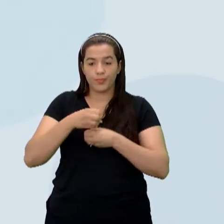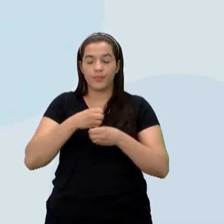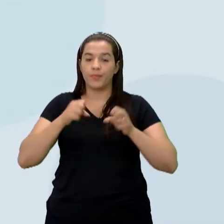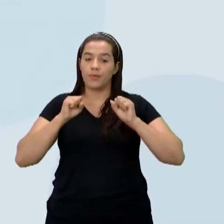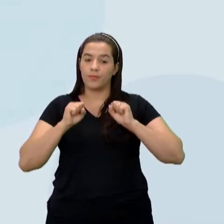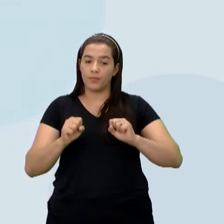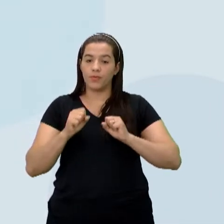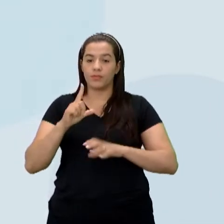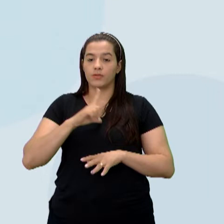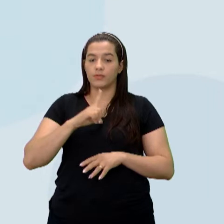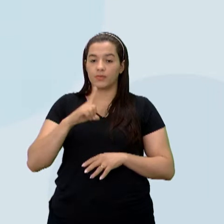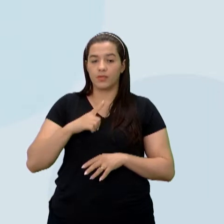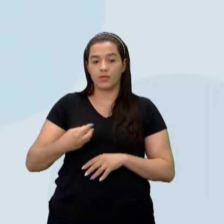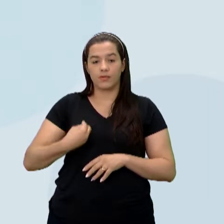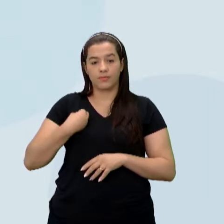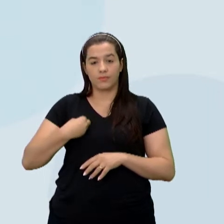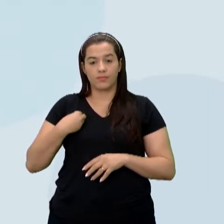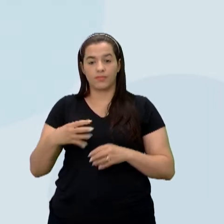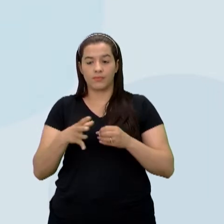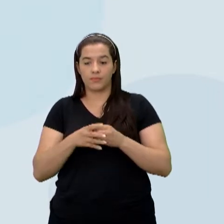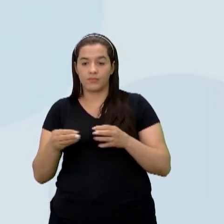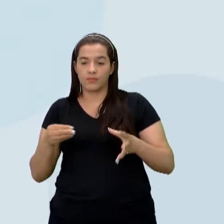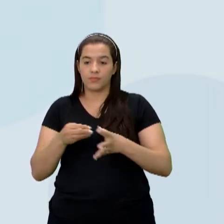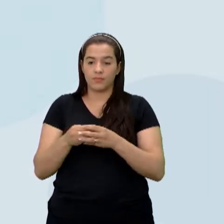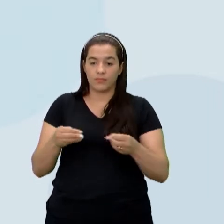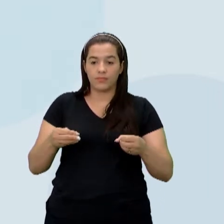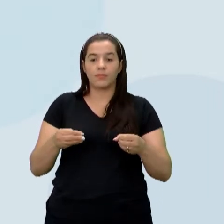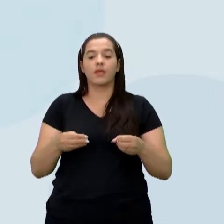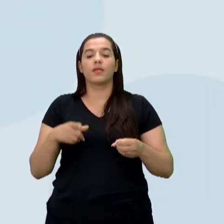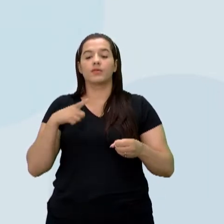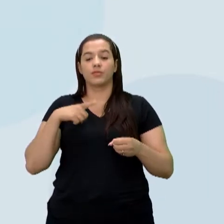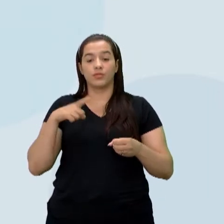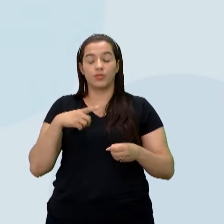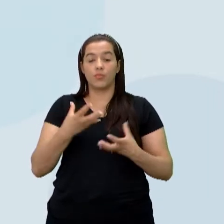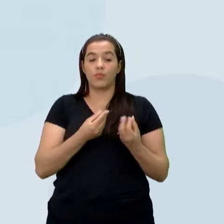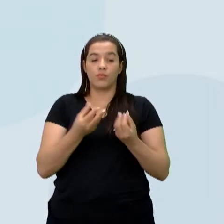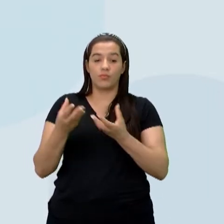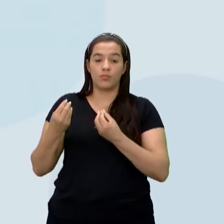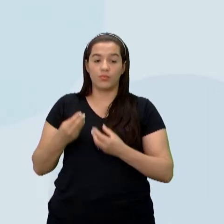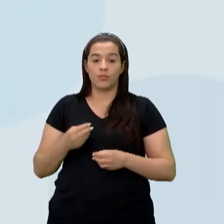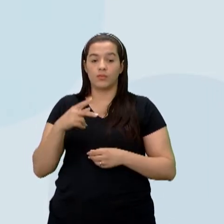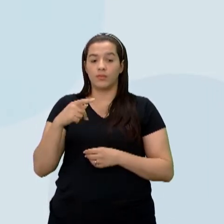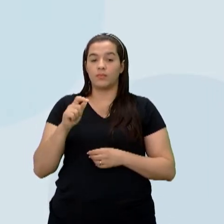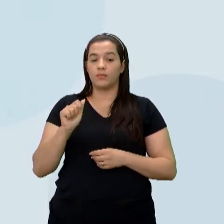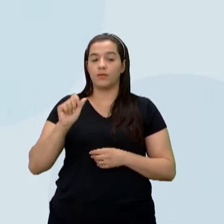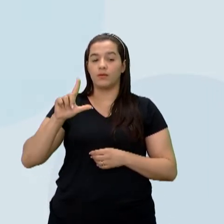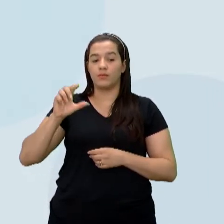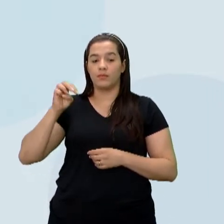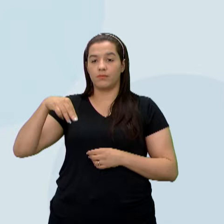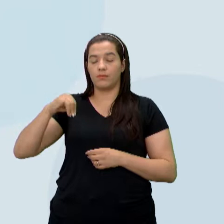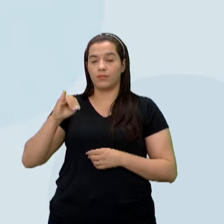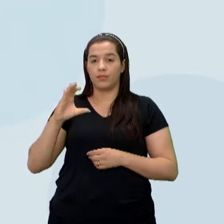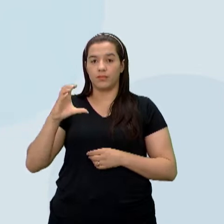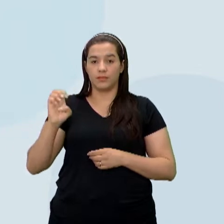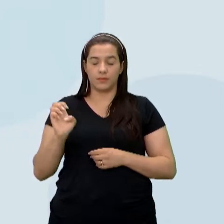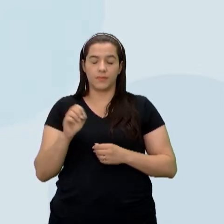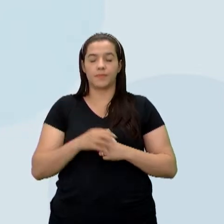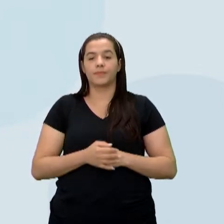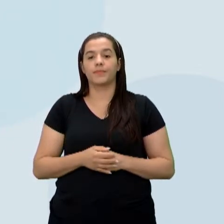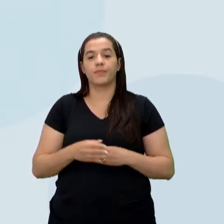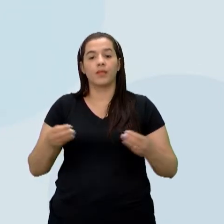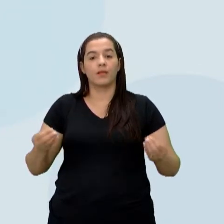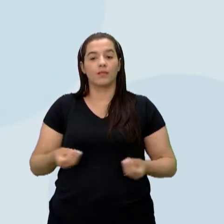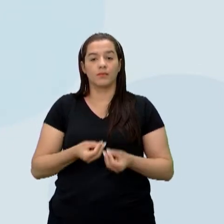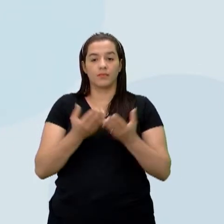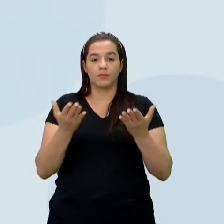podem originar-se de matéria inanimada, era uma grande palermice. Então, disponível